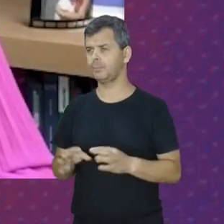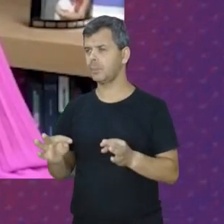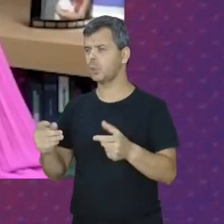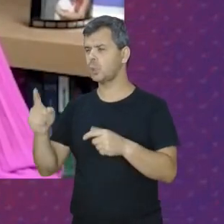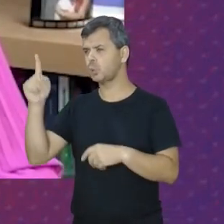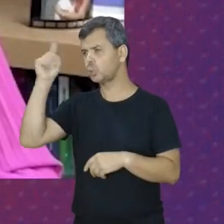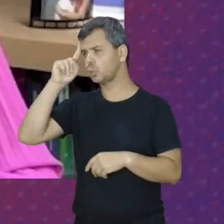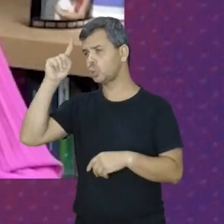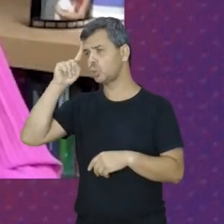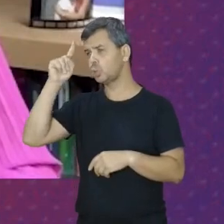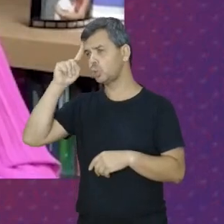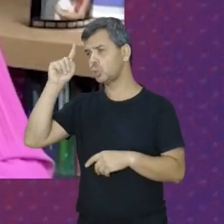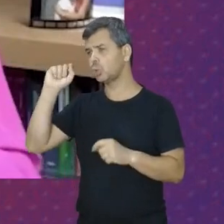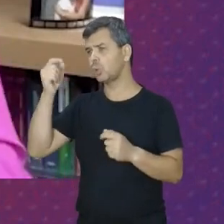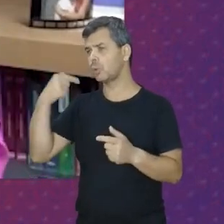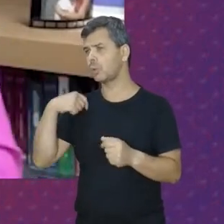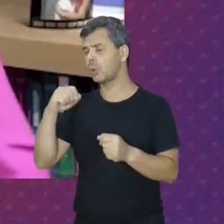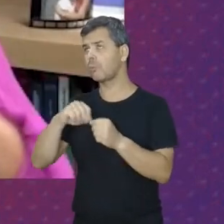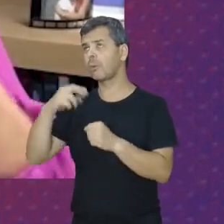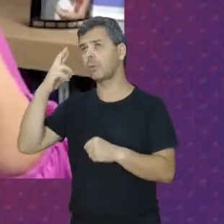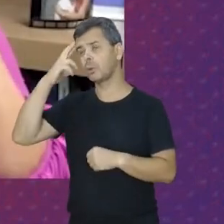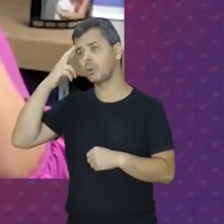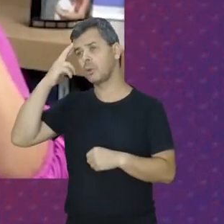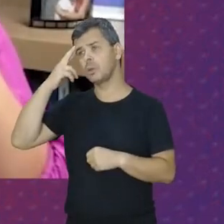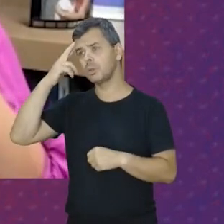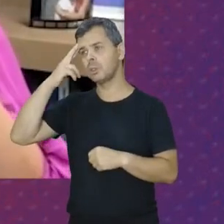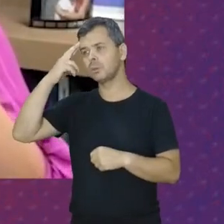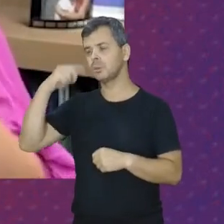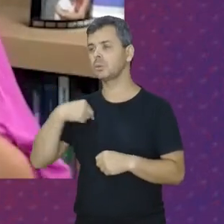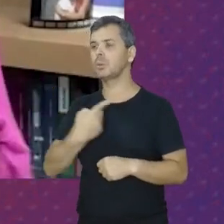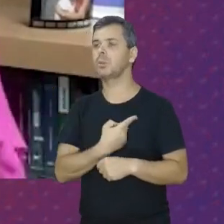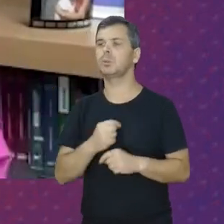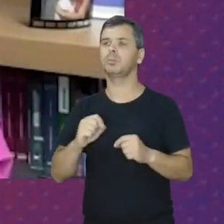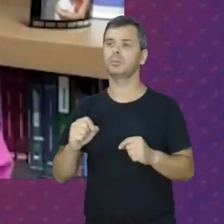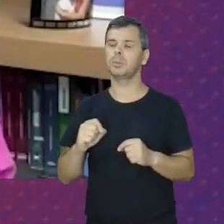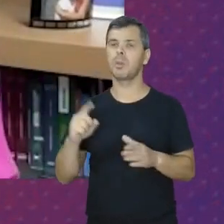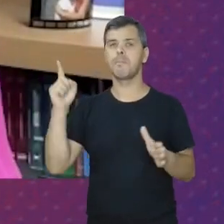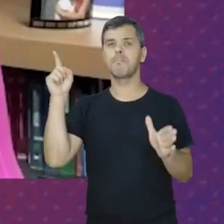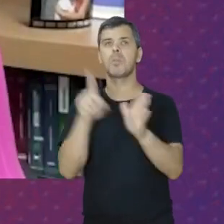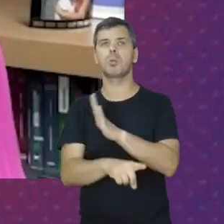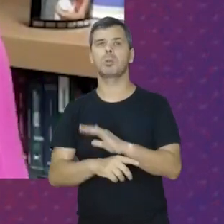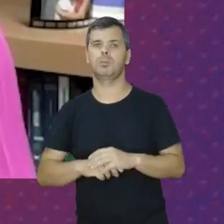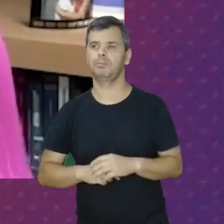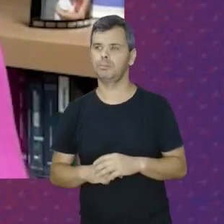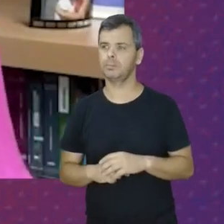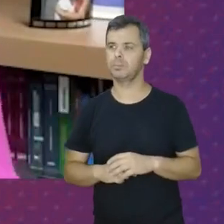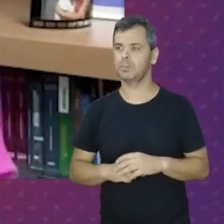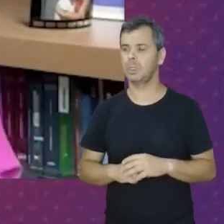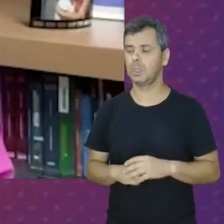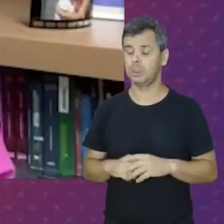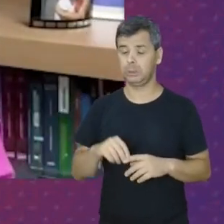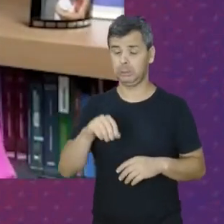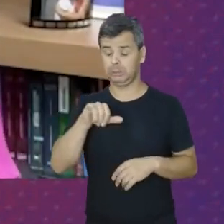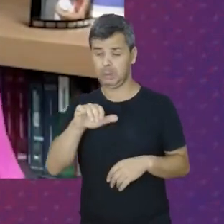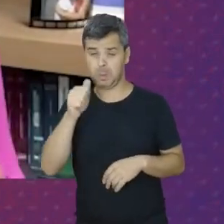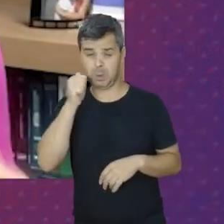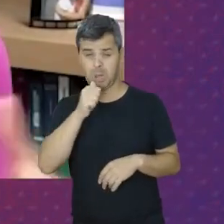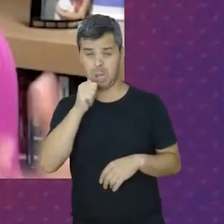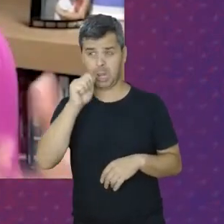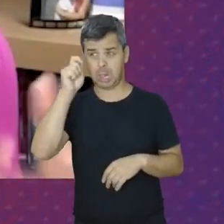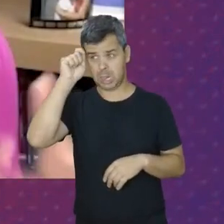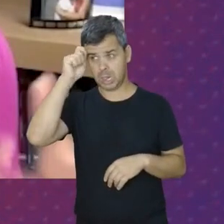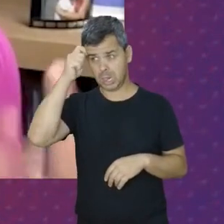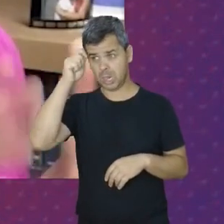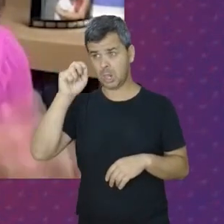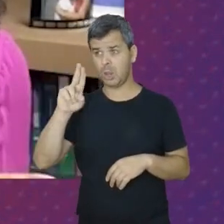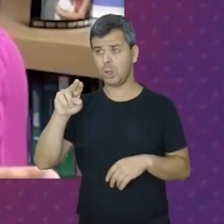todos os dias, quando a gente faz essa reflexão, a gente se pergunta se as mulheres negras